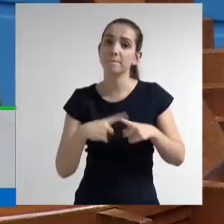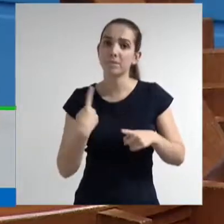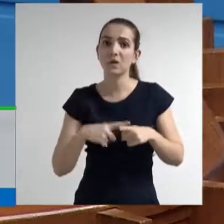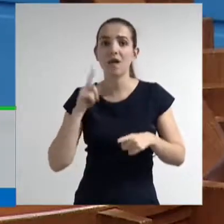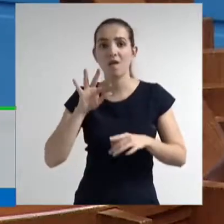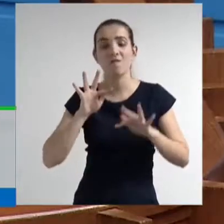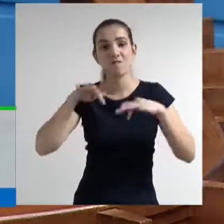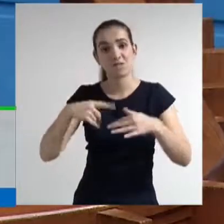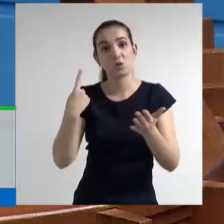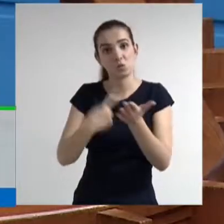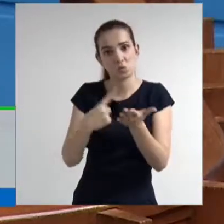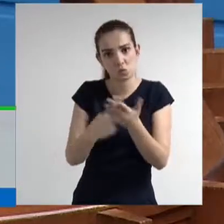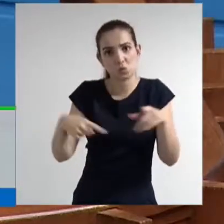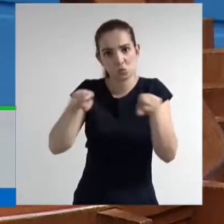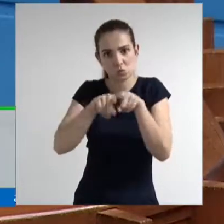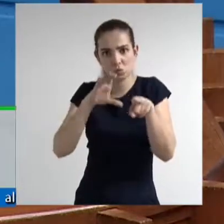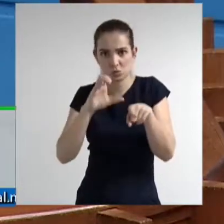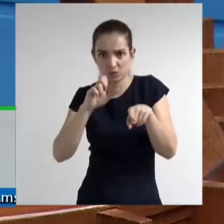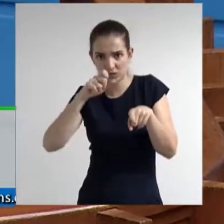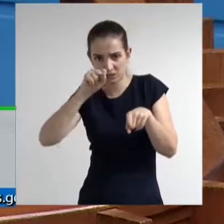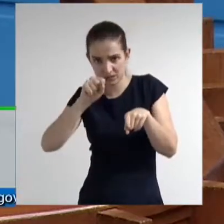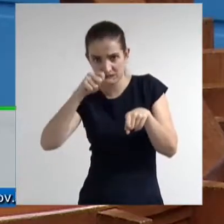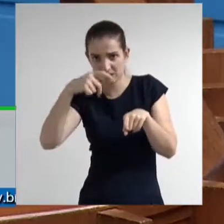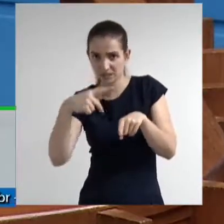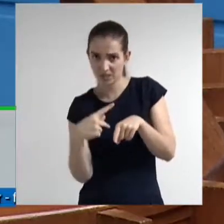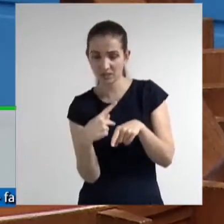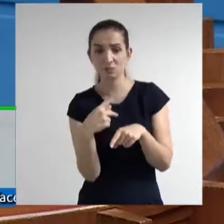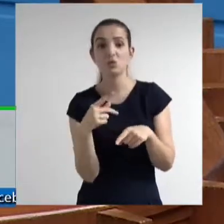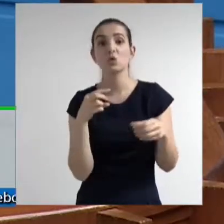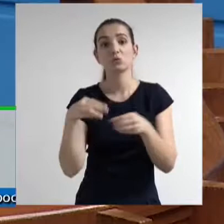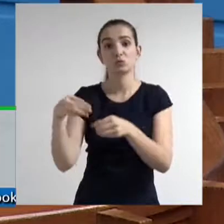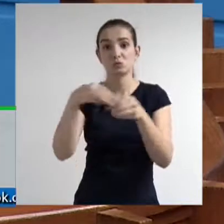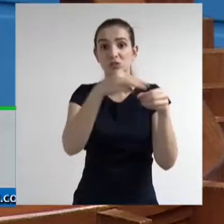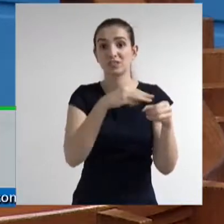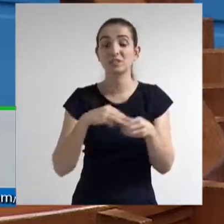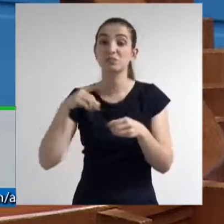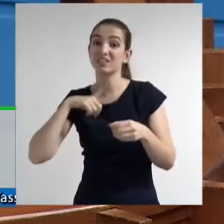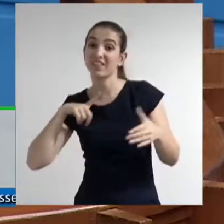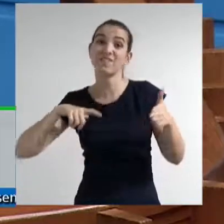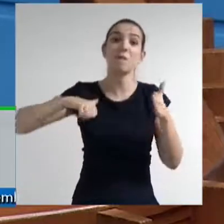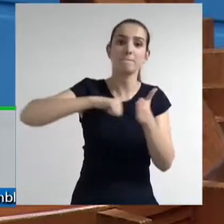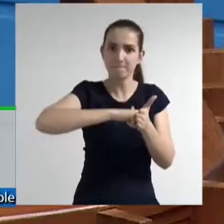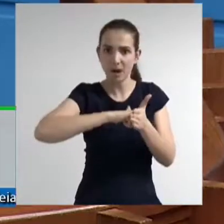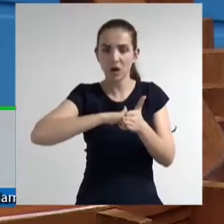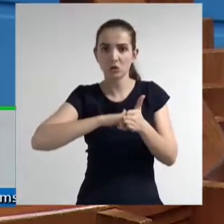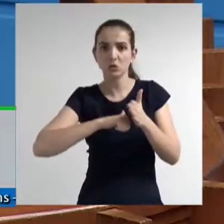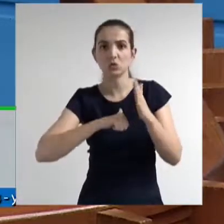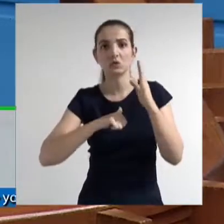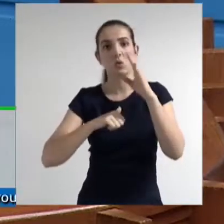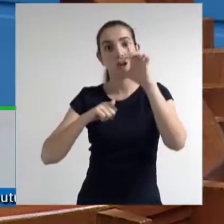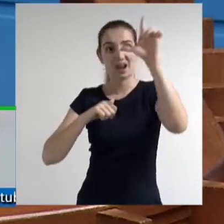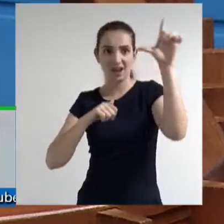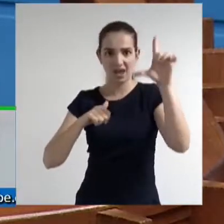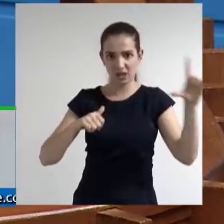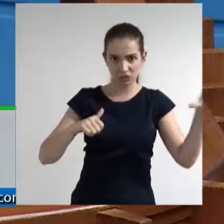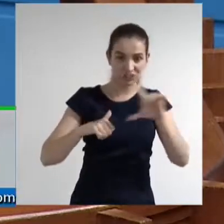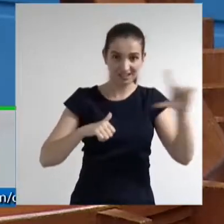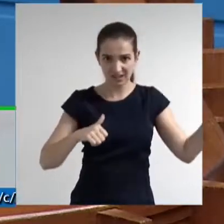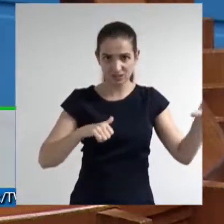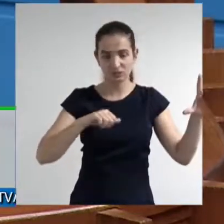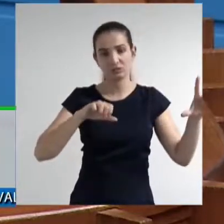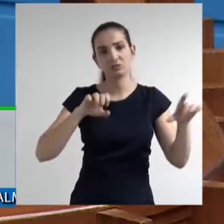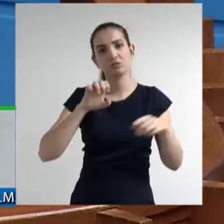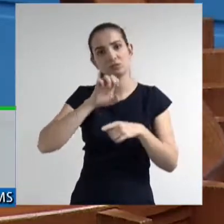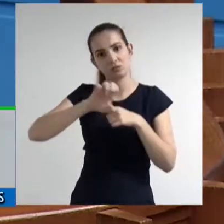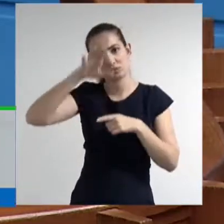CESP com os municípios impactados na costa leste do nosso Estado. E aí eu quero discutir por causa disso, senhor presidente. Primeiro,